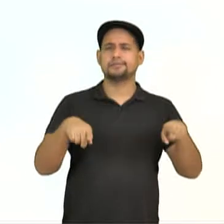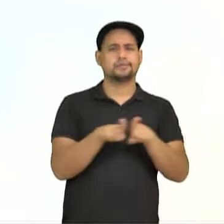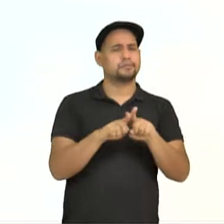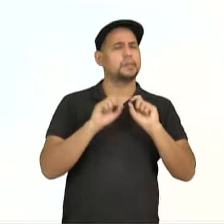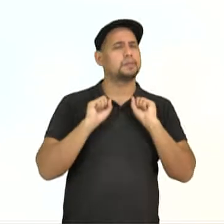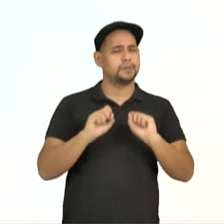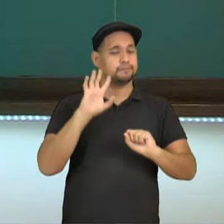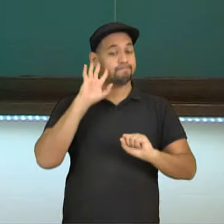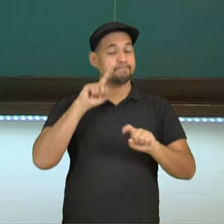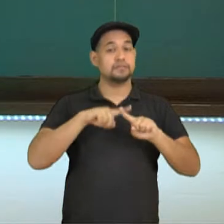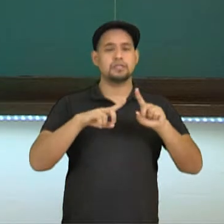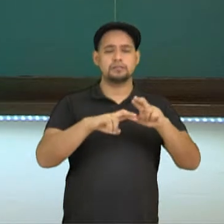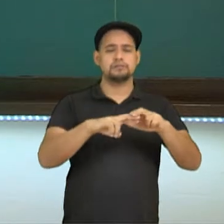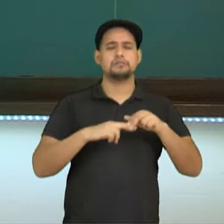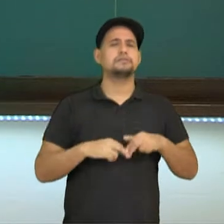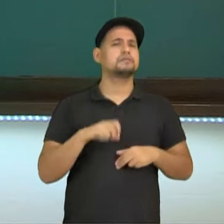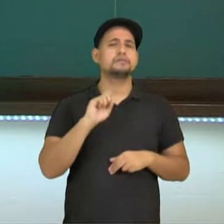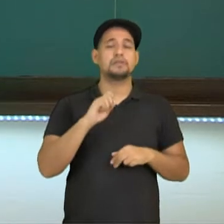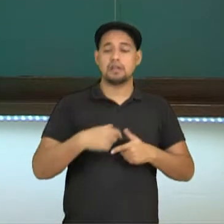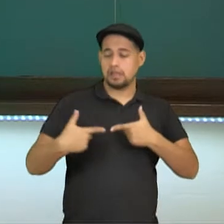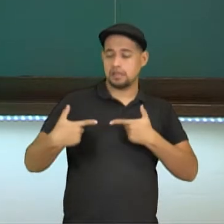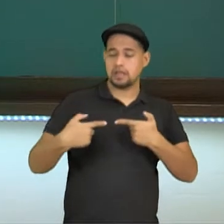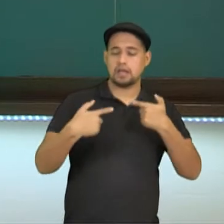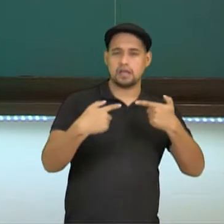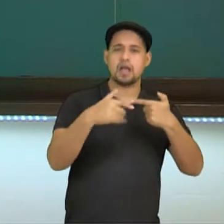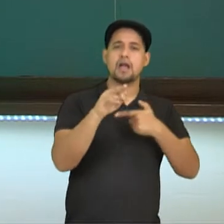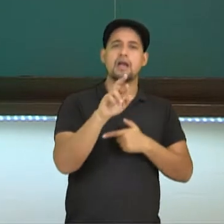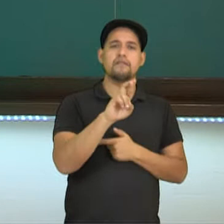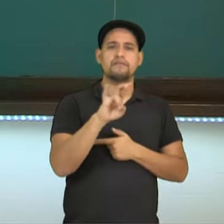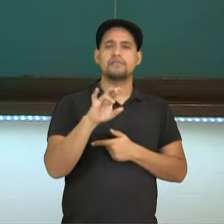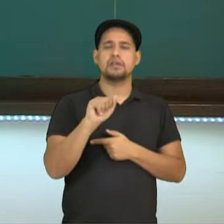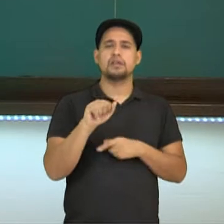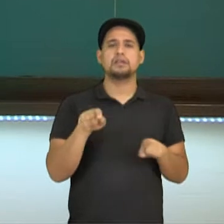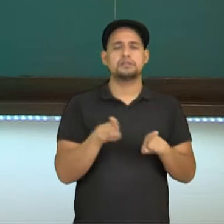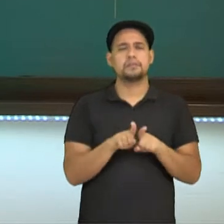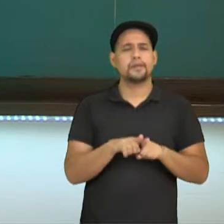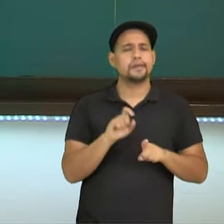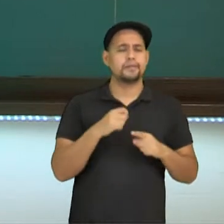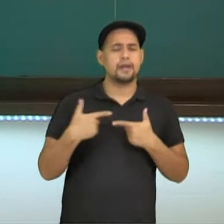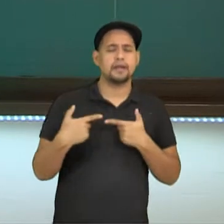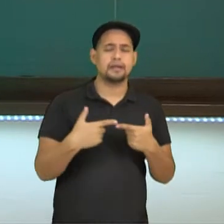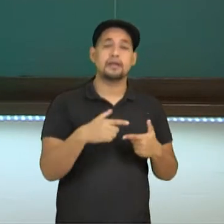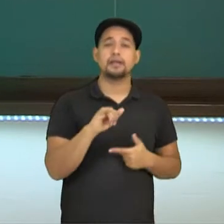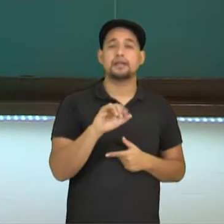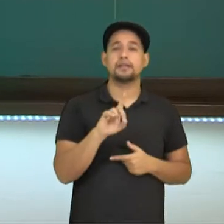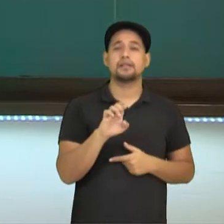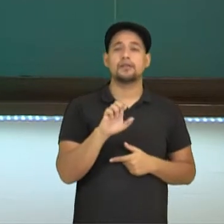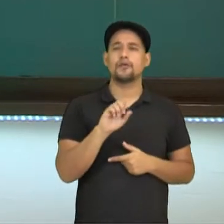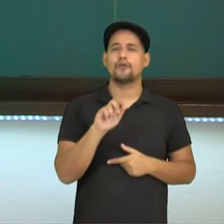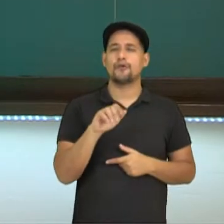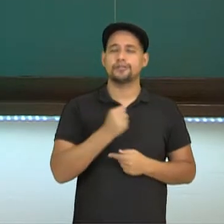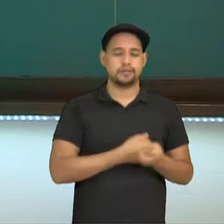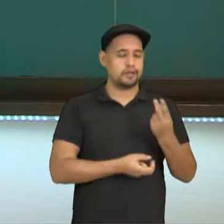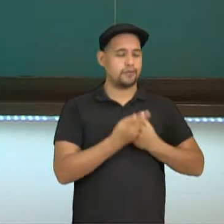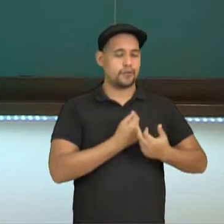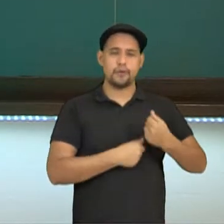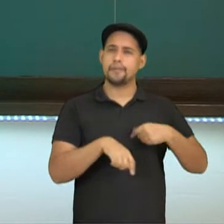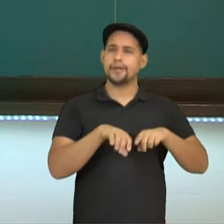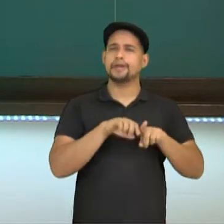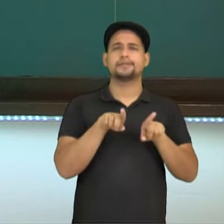e esse é o caso da Guerra Fria, uma guerra ideológica, econômica,